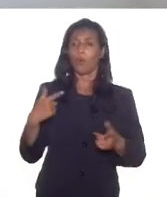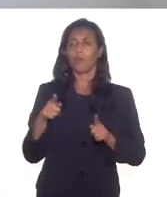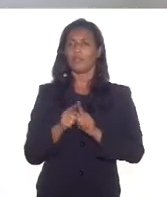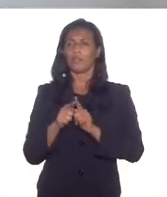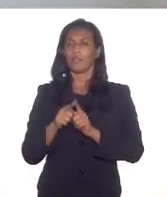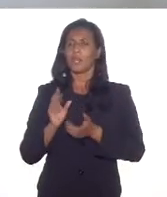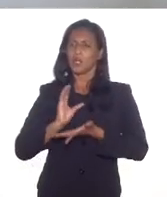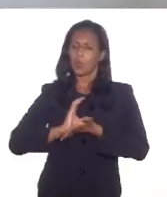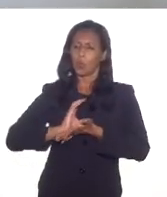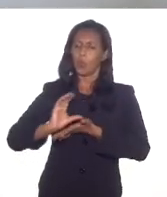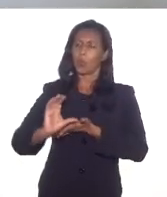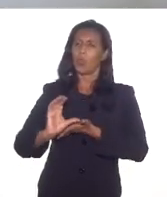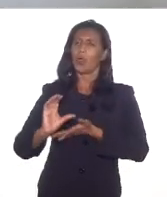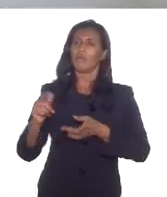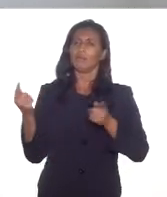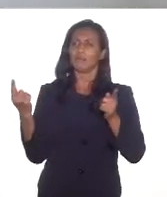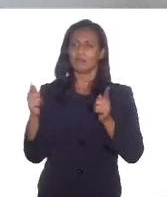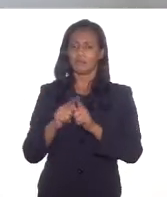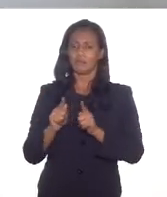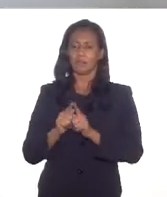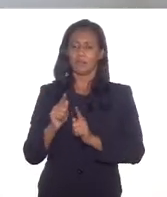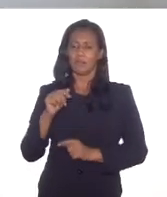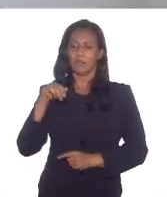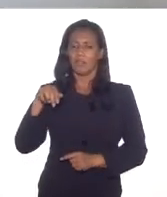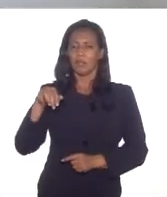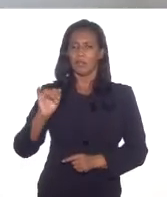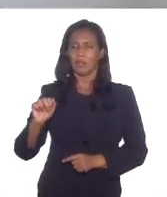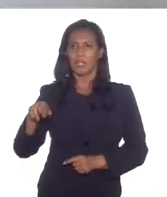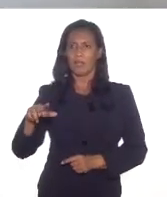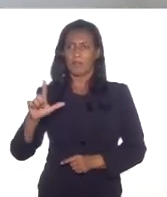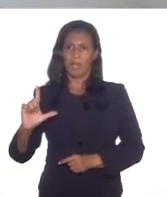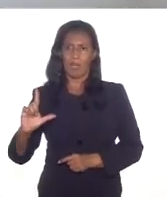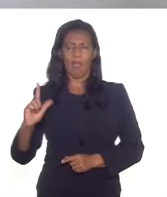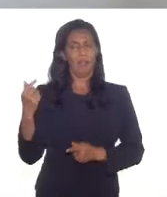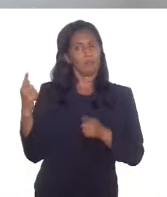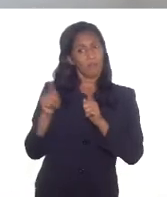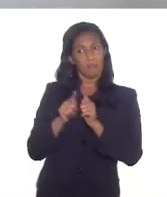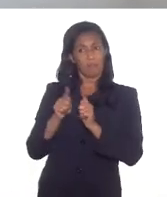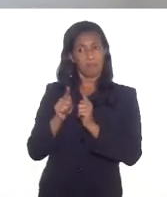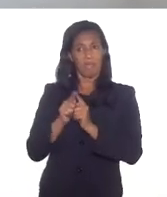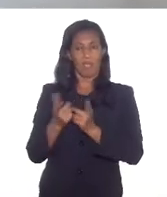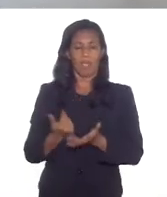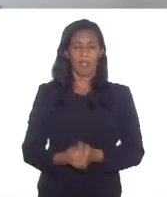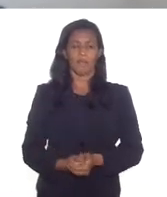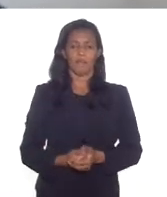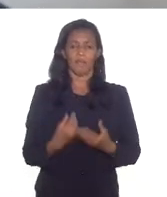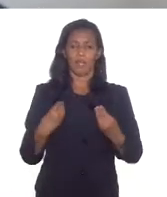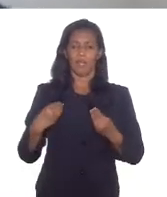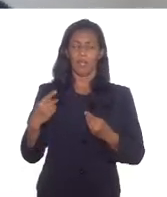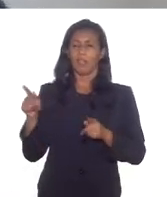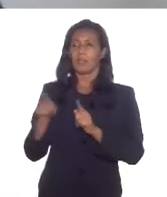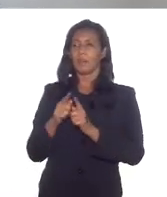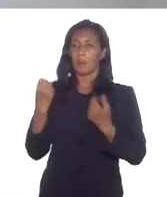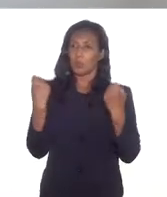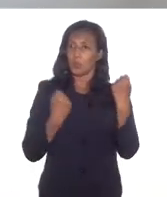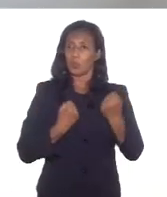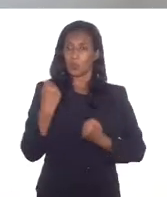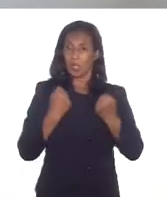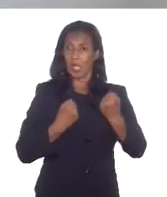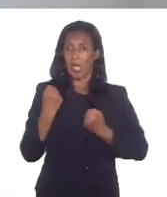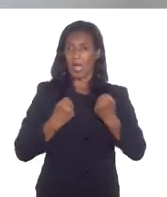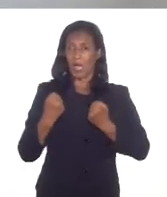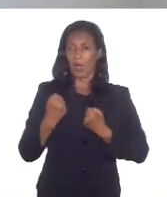recursos, inclusive, para aplicar nos IMLs, né? Por conta também das doações dos nossos automóveis, que é o